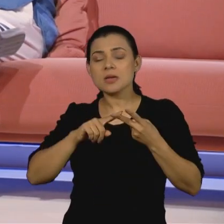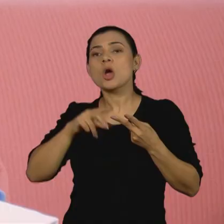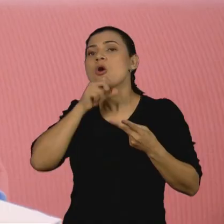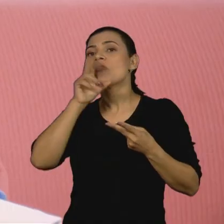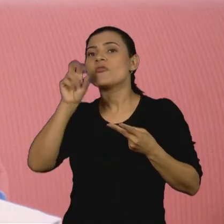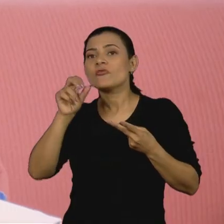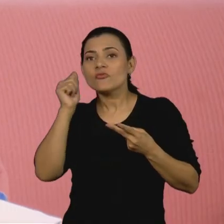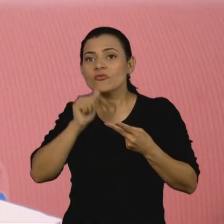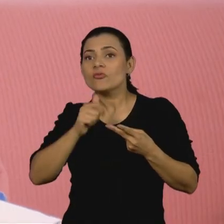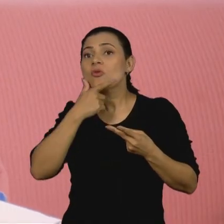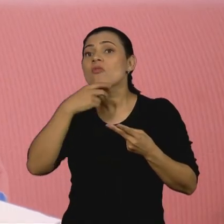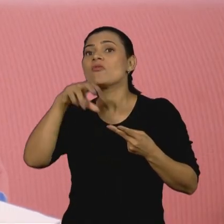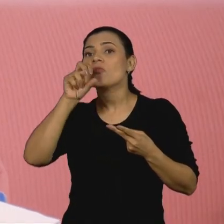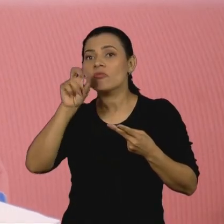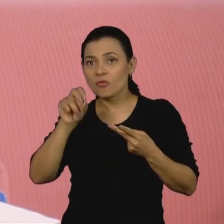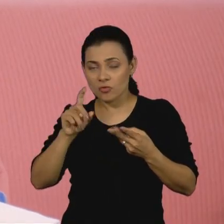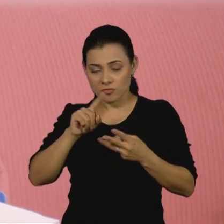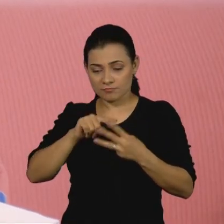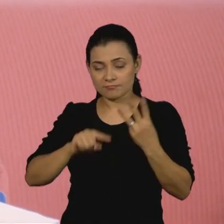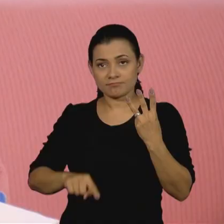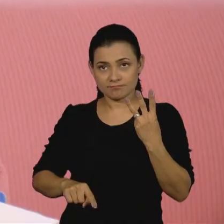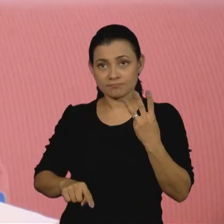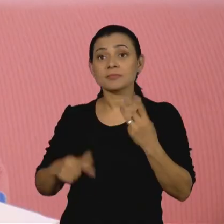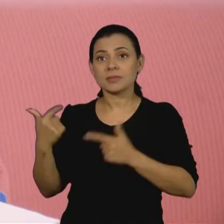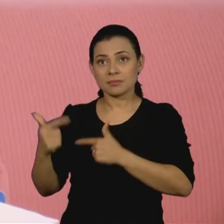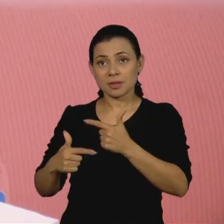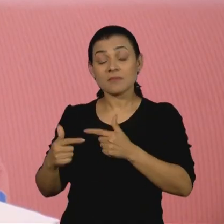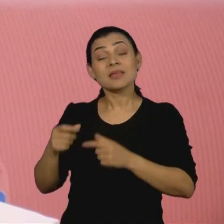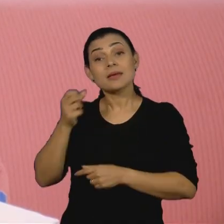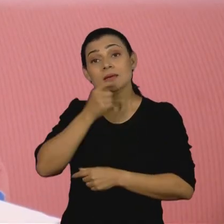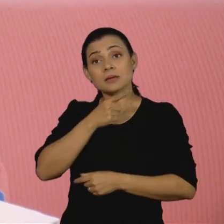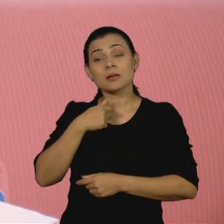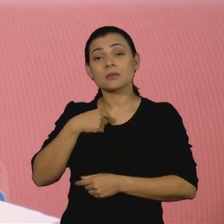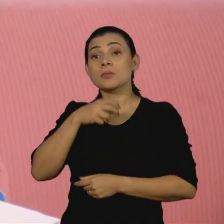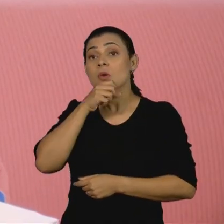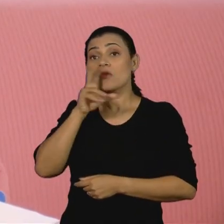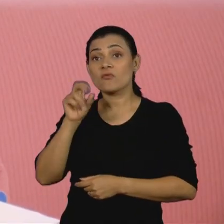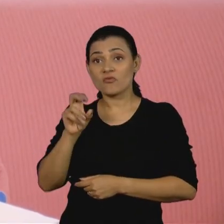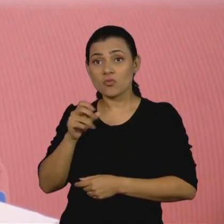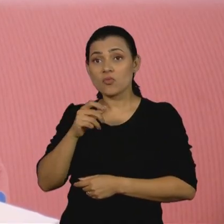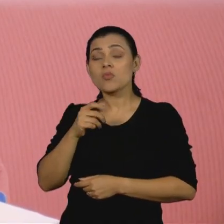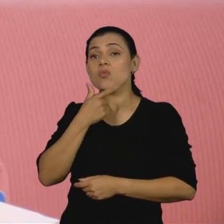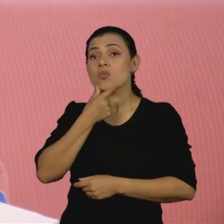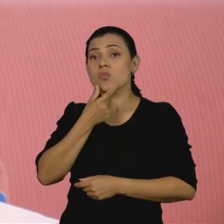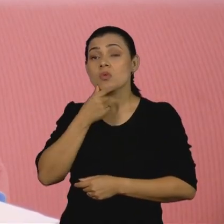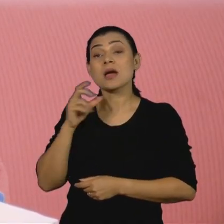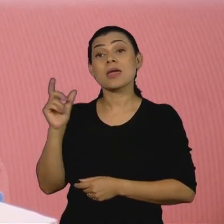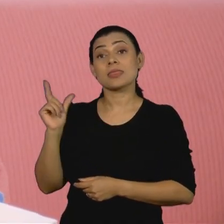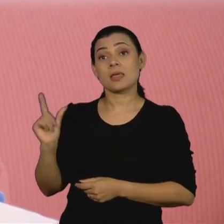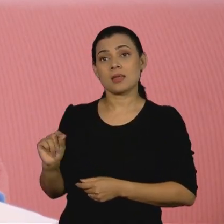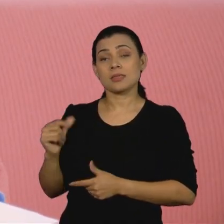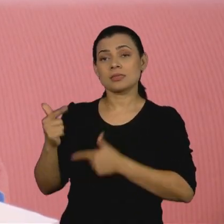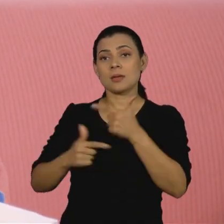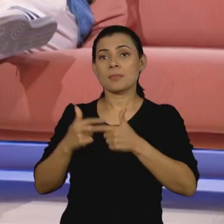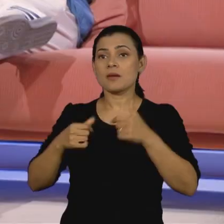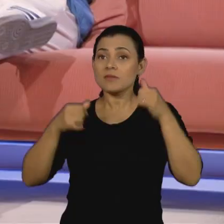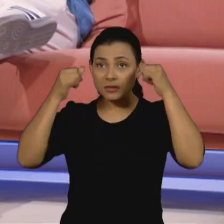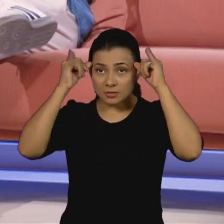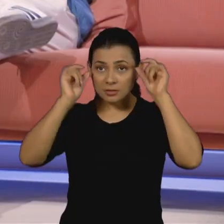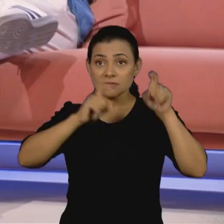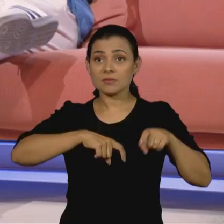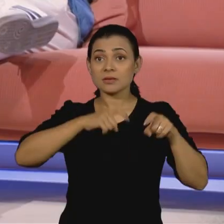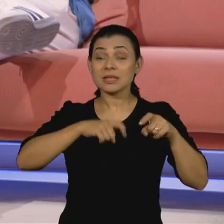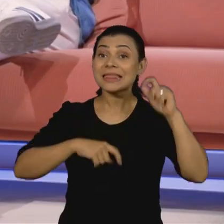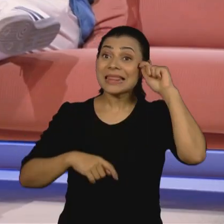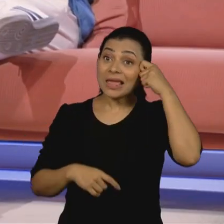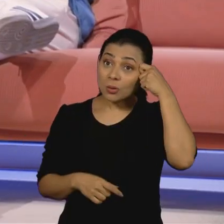curiosa é que meu avô italiano, trabalhava para um fazendeiro negro.